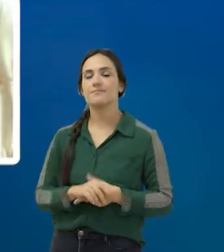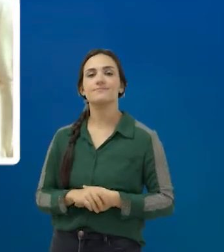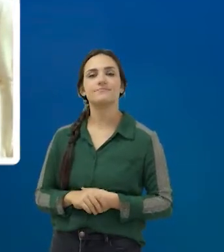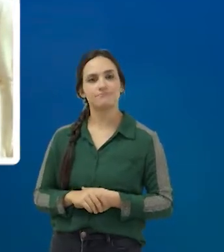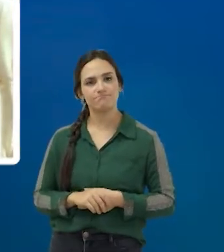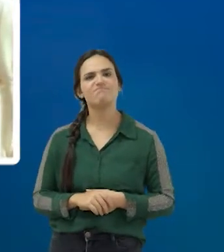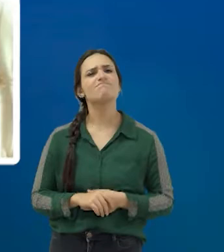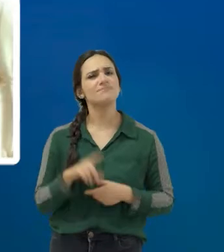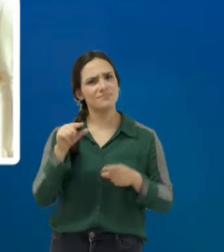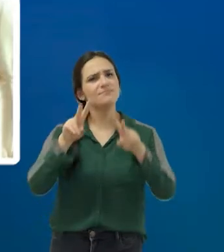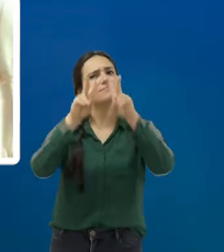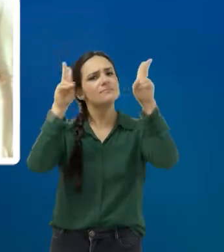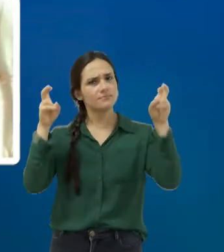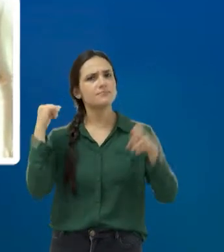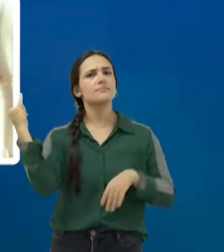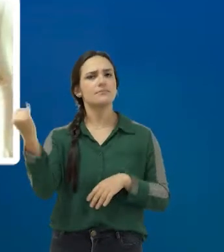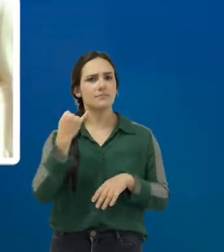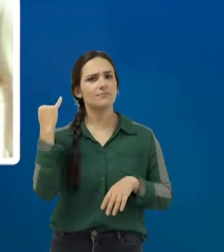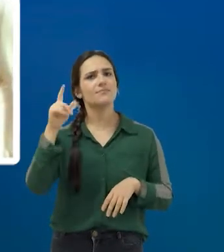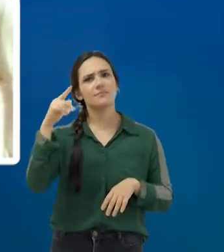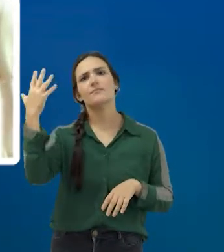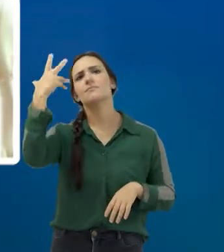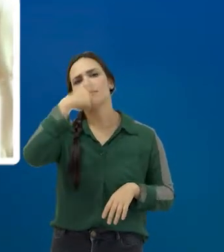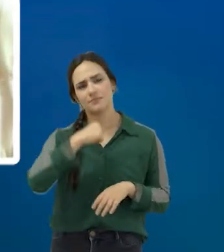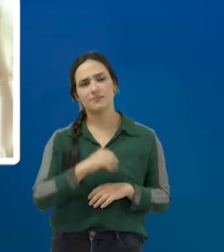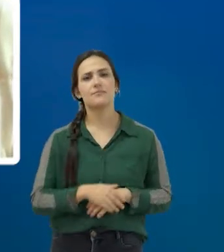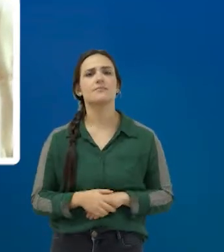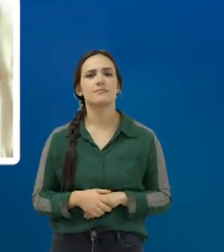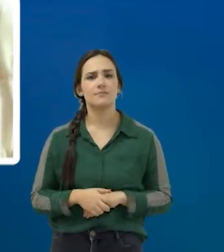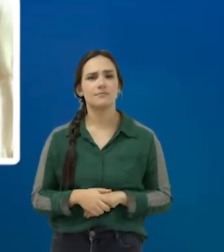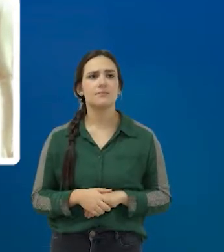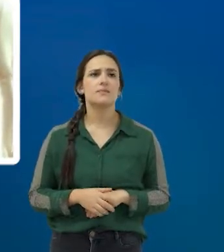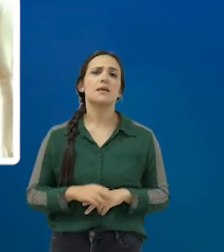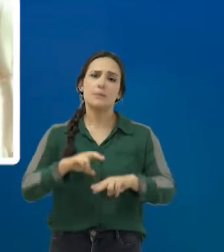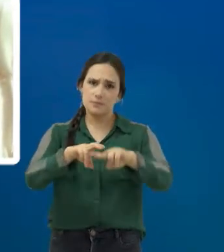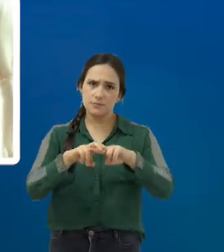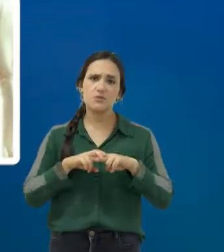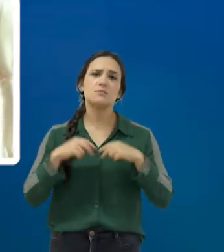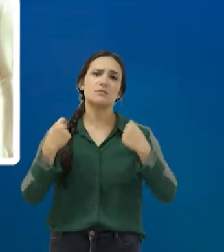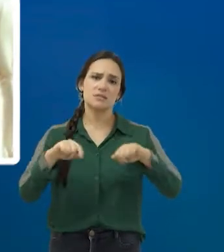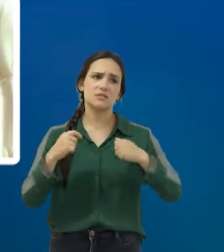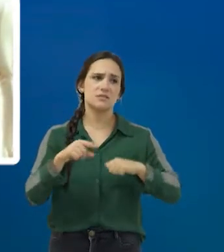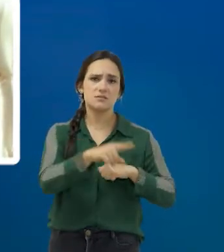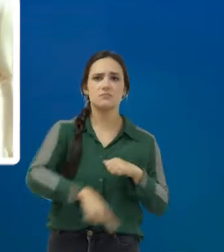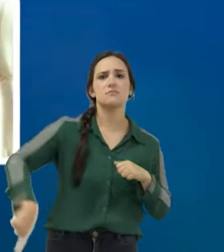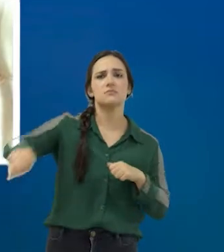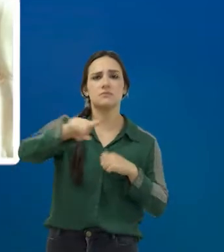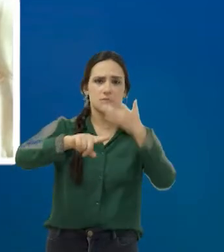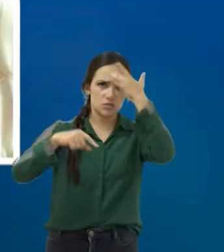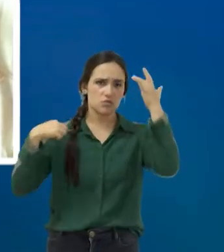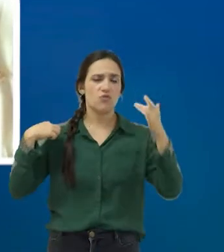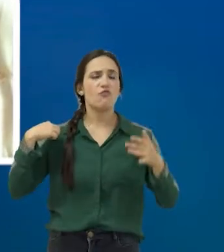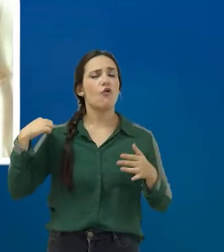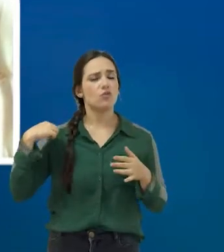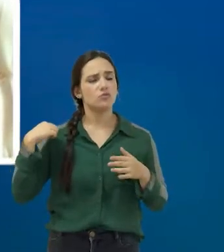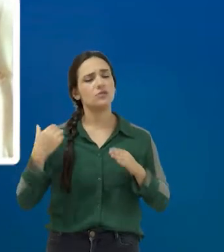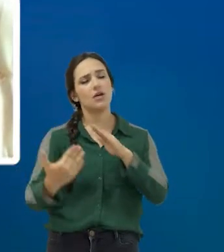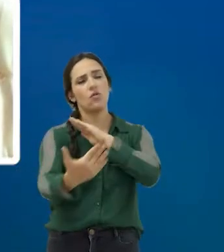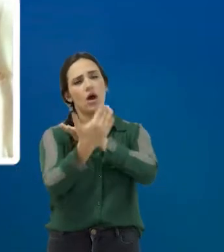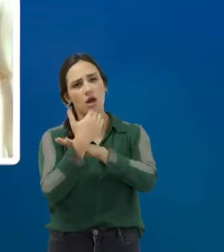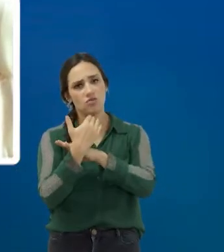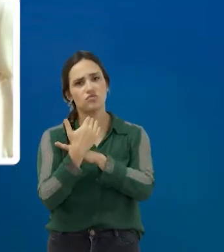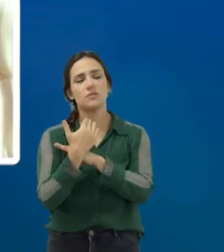agradecemos a oportunidade, a nossa causa é muito importante, muito bonita, e nós dependemos da boa vontade das pessoas